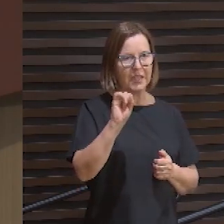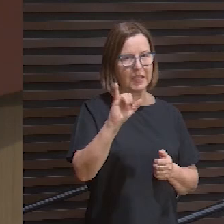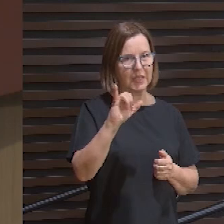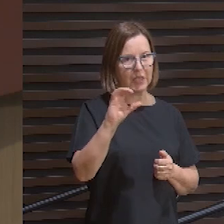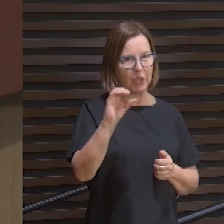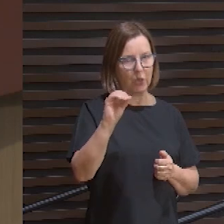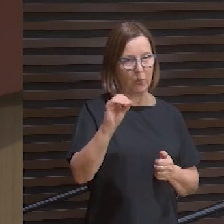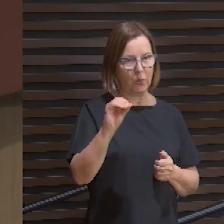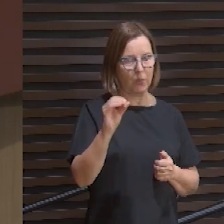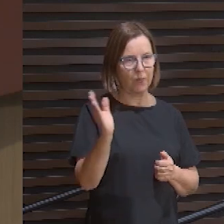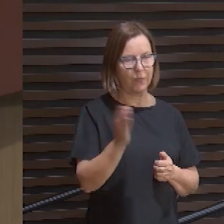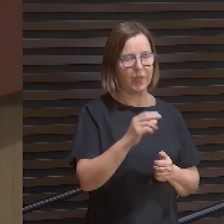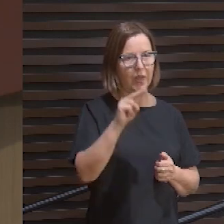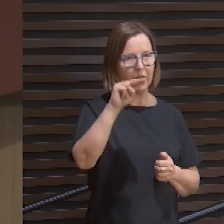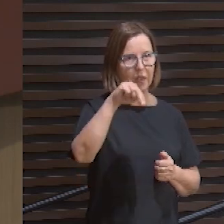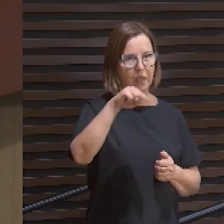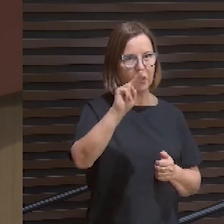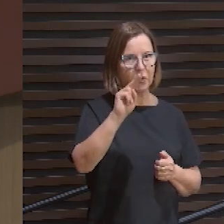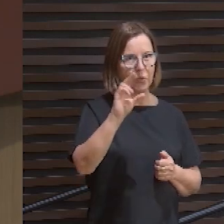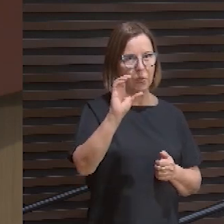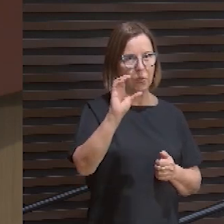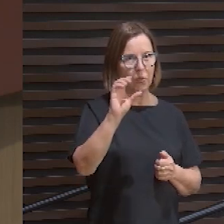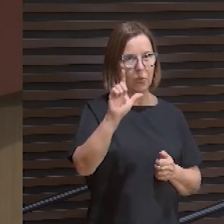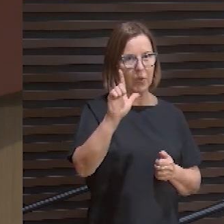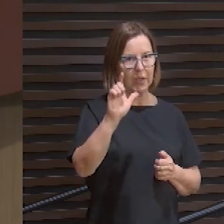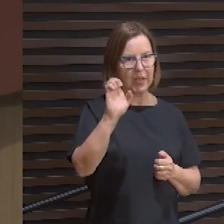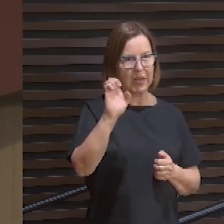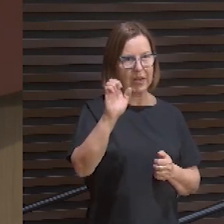no governo do general Geisel,